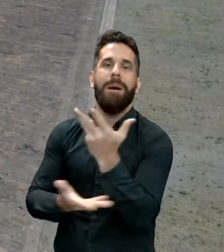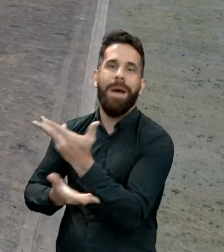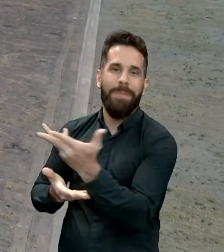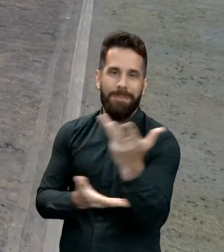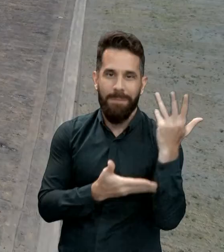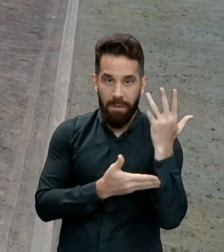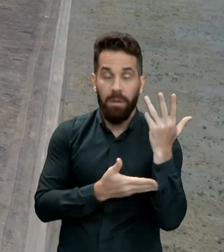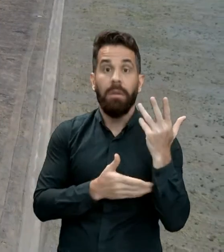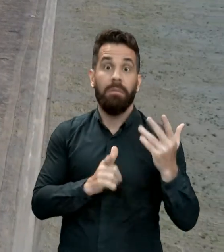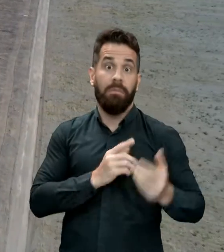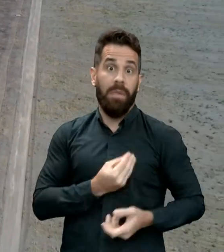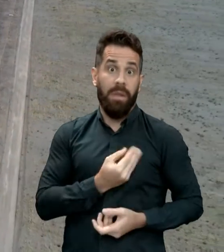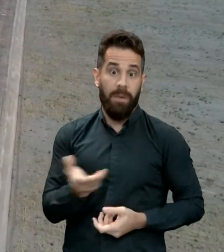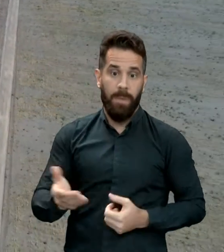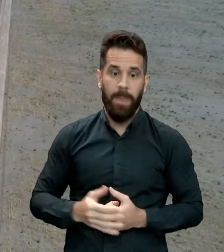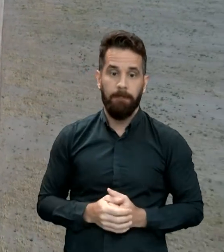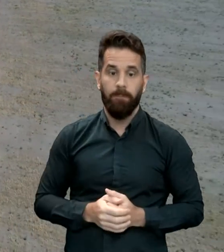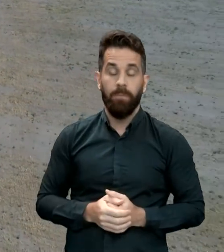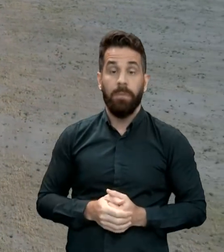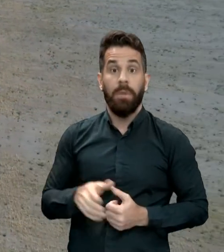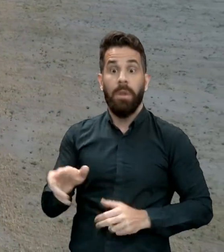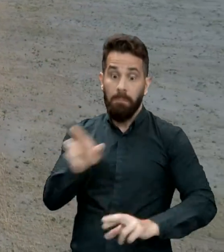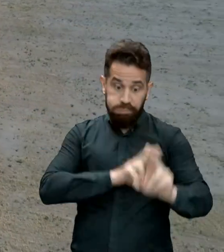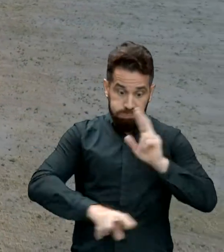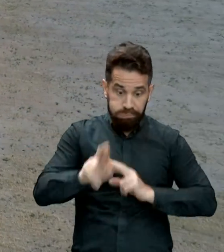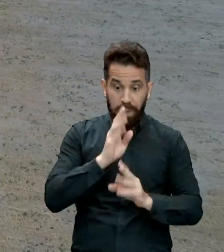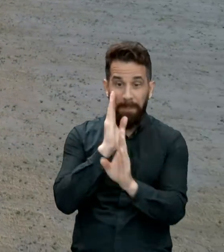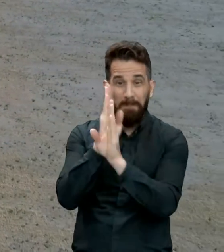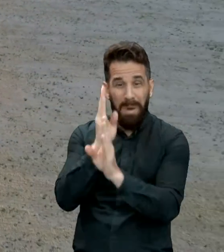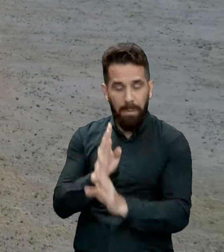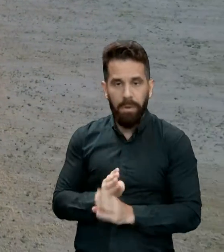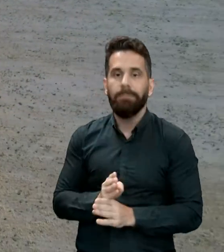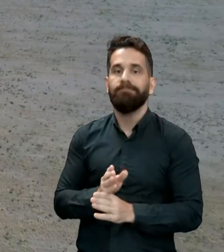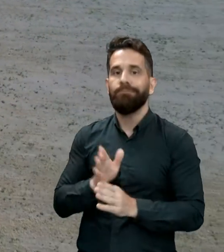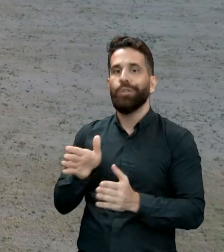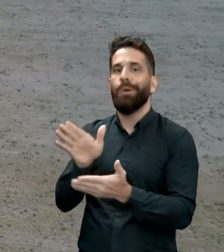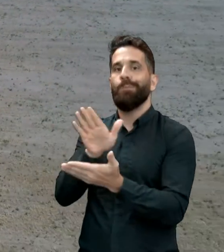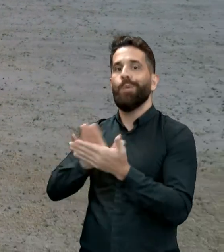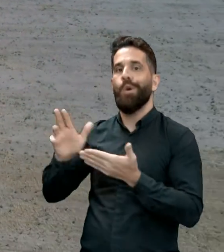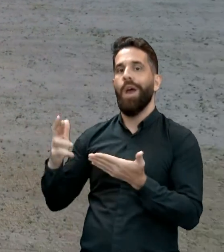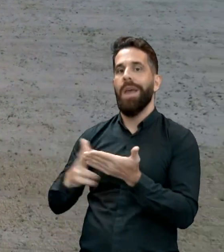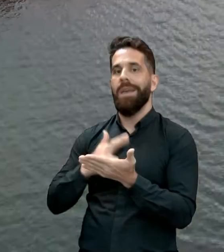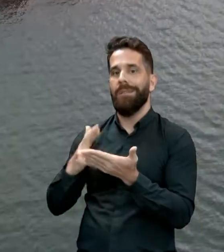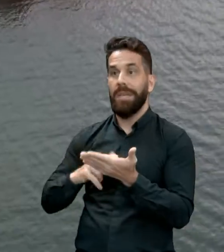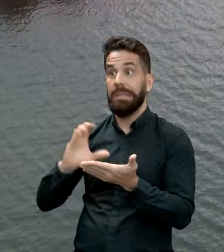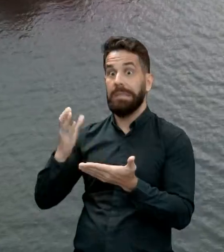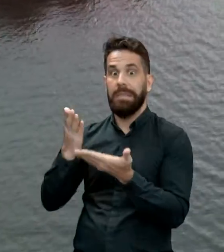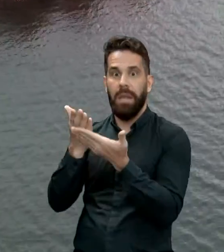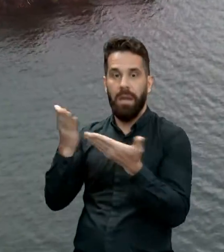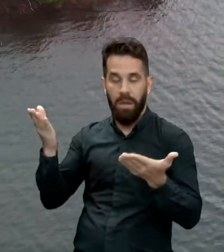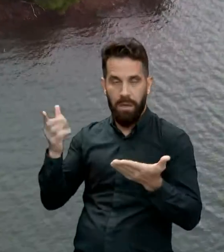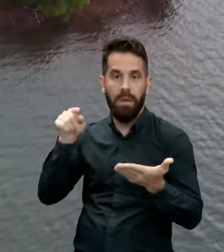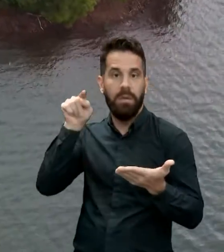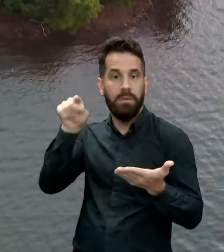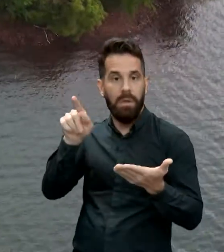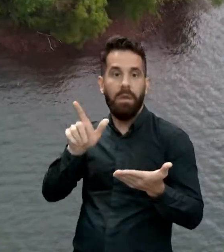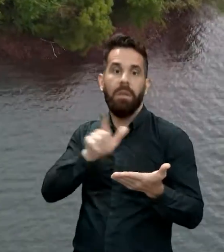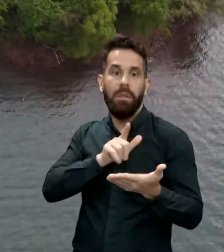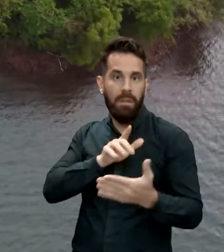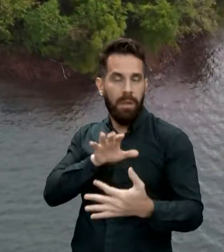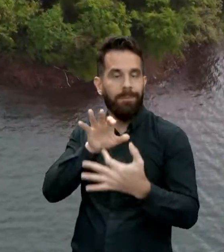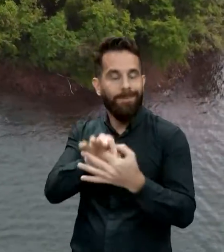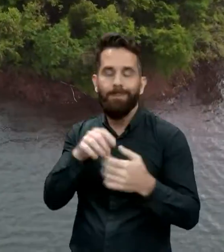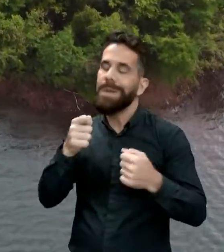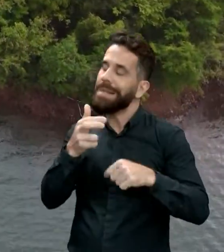pesquisa foram publicados na revista Science e apontam para a necessidade de recuperação ambiental em terras privadas o que